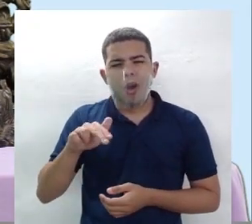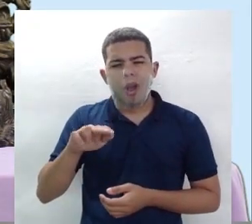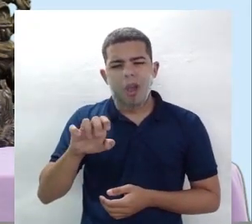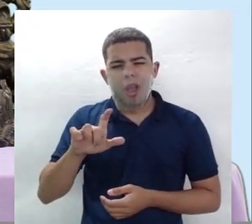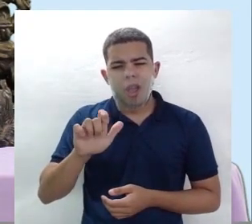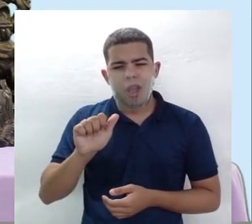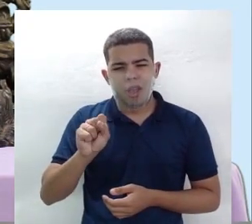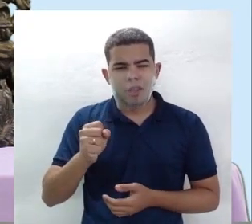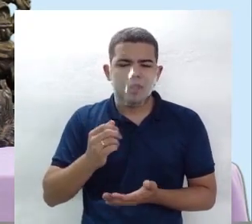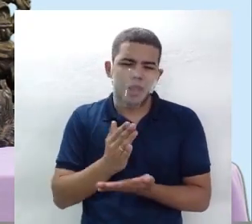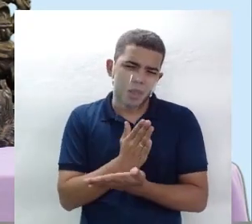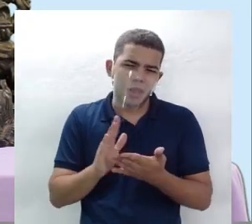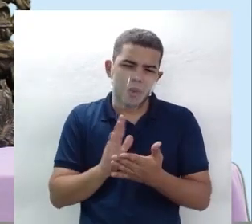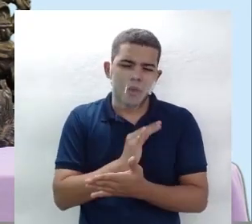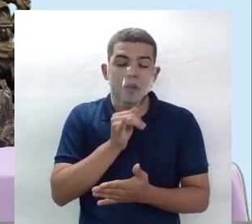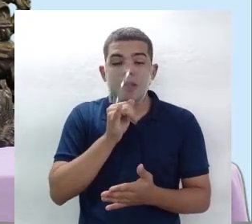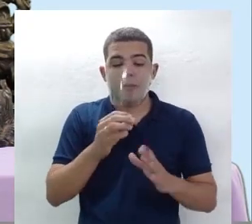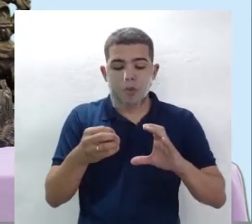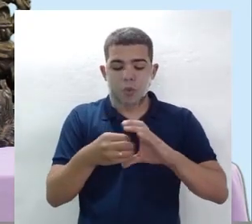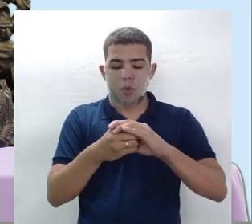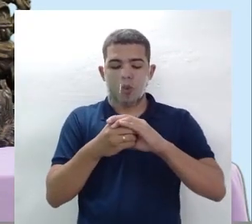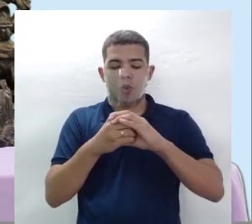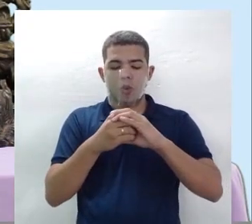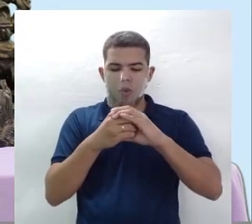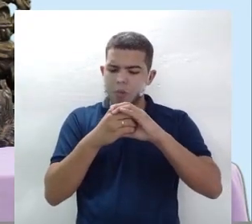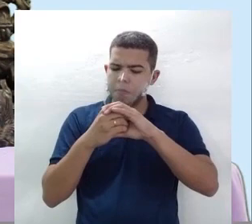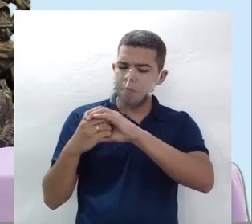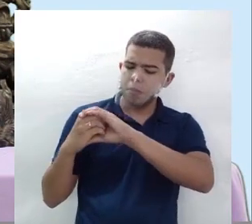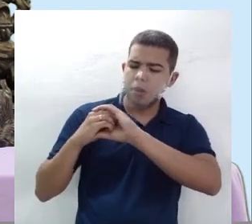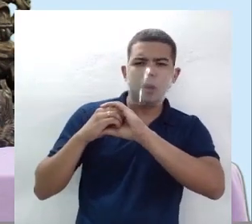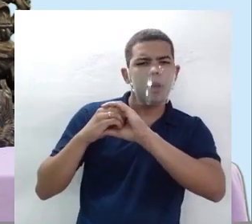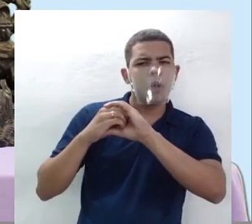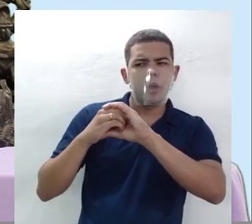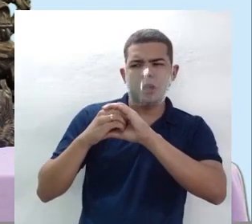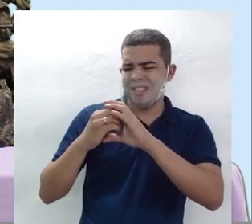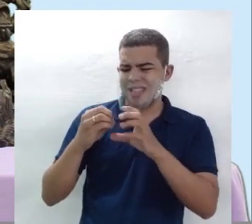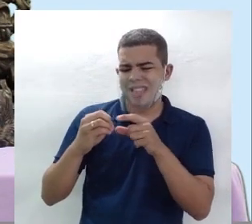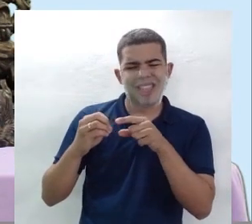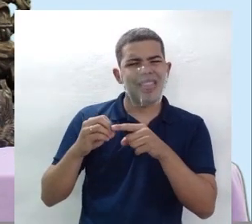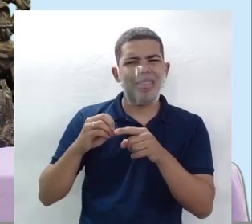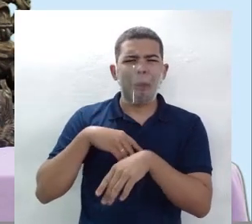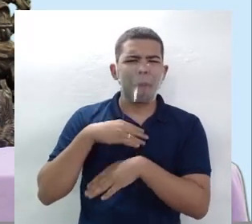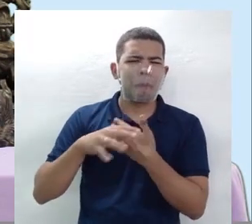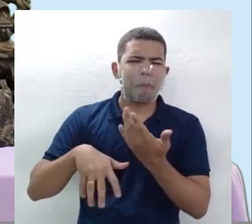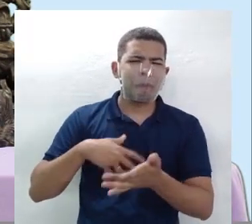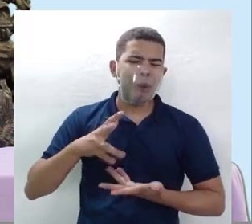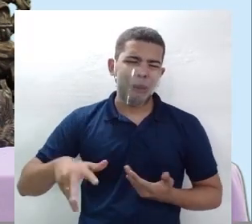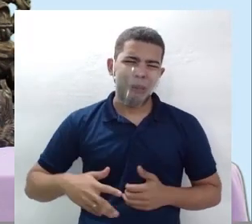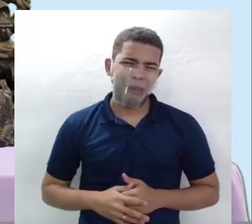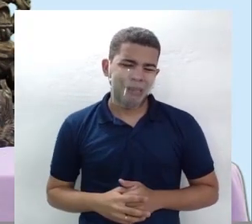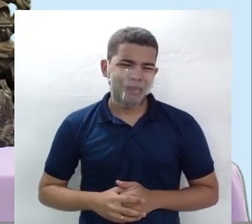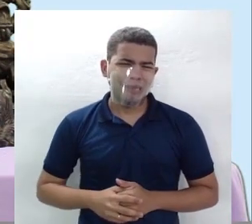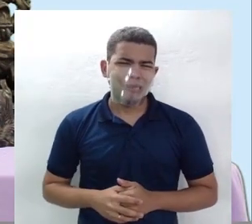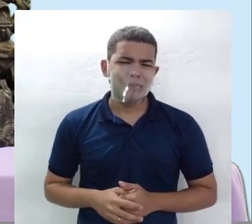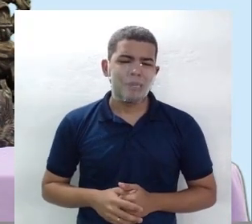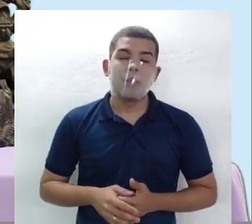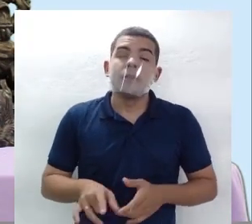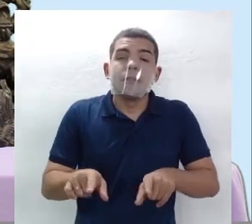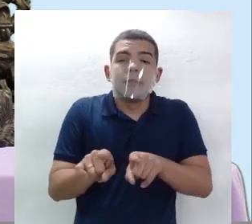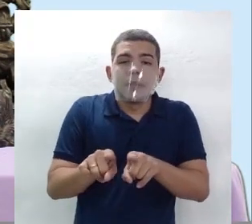caso, como o núcleo, né? O seu núcleo ele vai se encontrar completamente desorganizado, ele vai ter